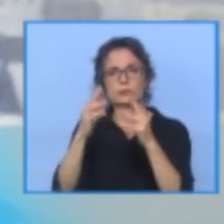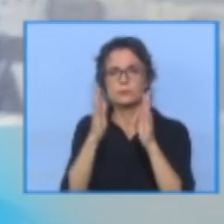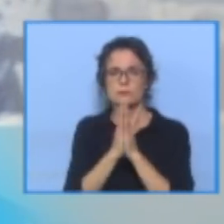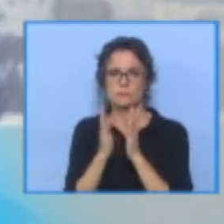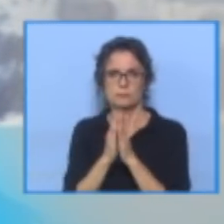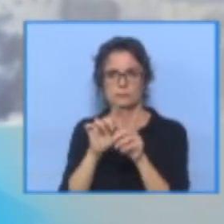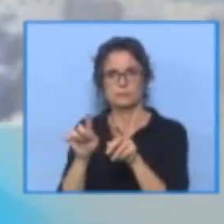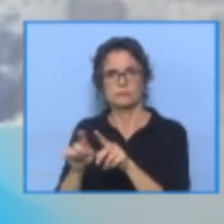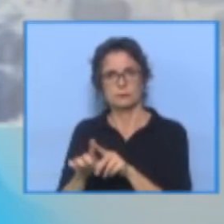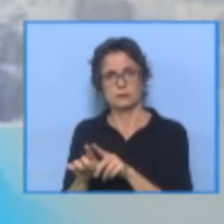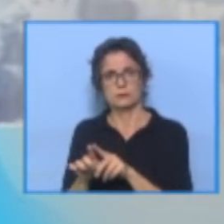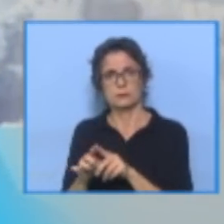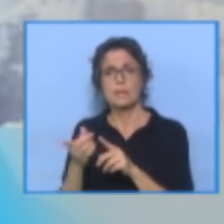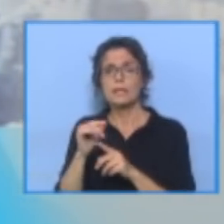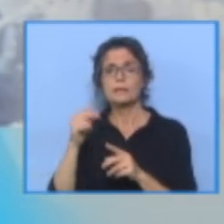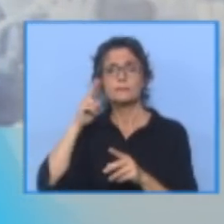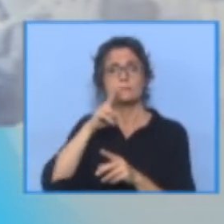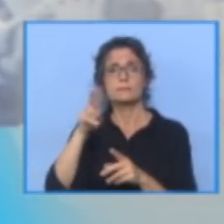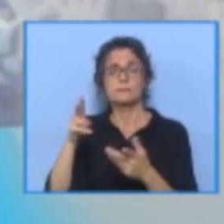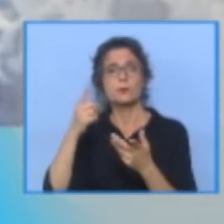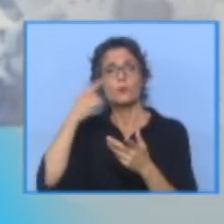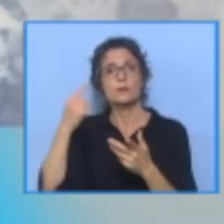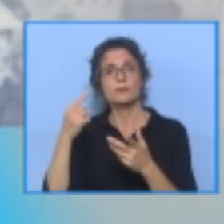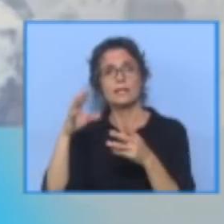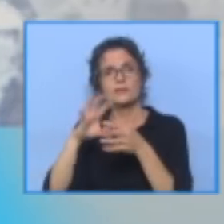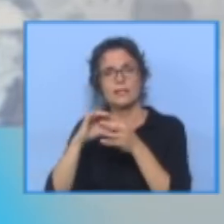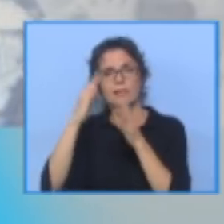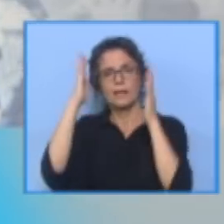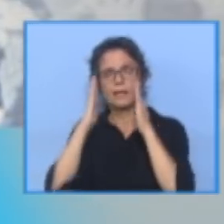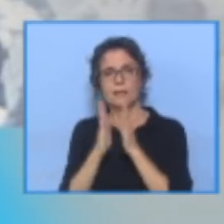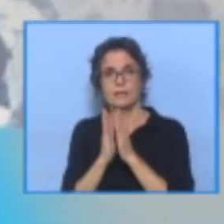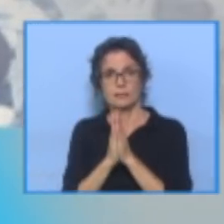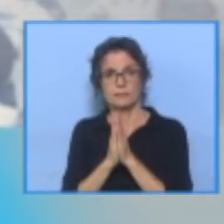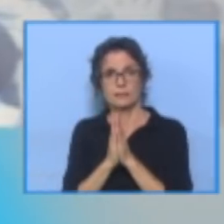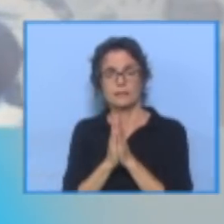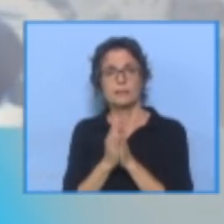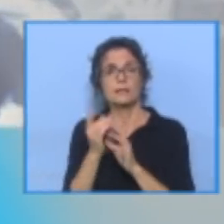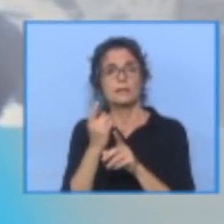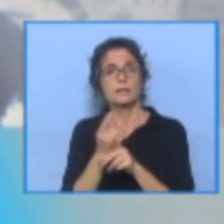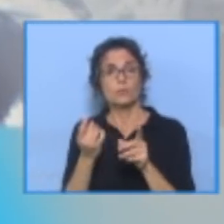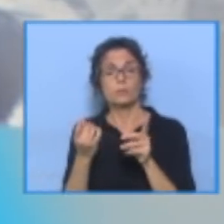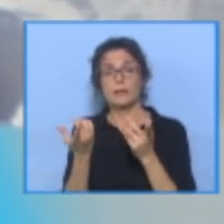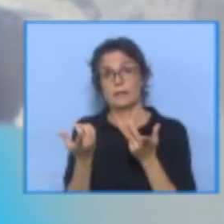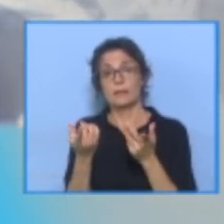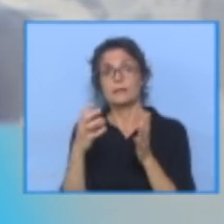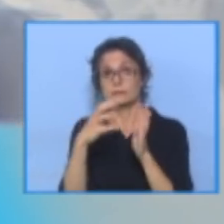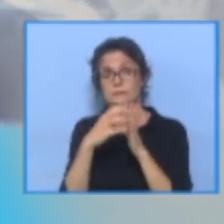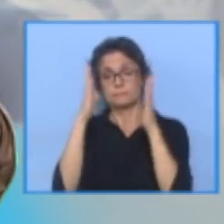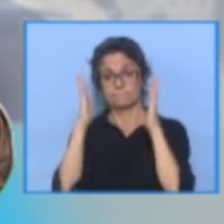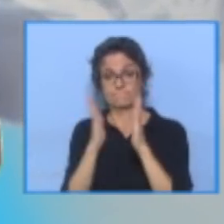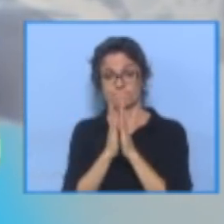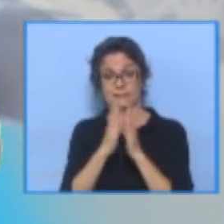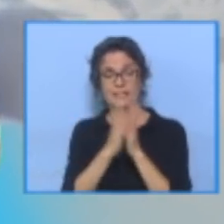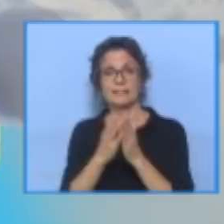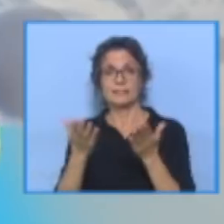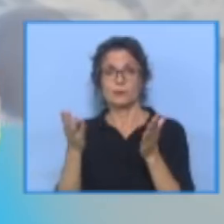também. O logo da própria visita representa a Nossa Senhora, Maria,